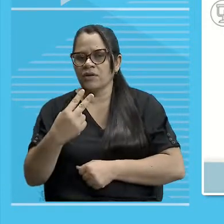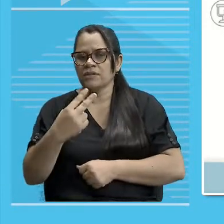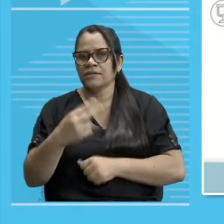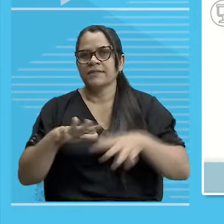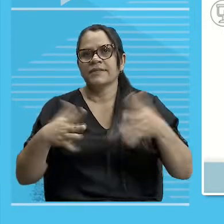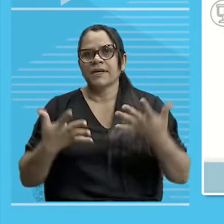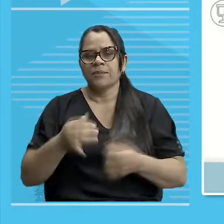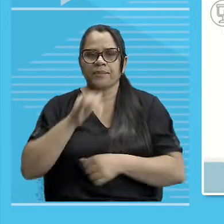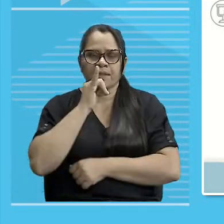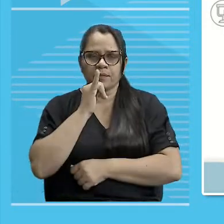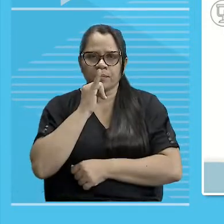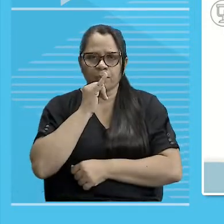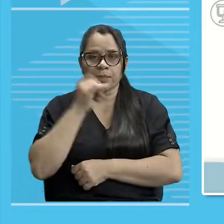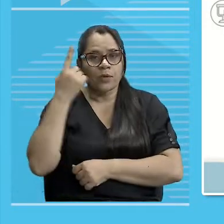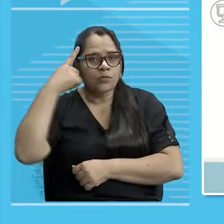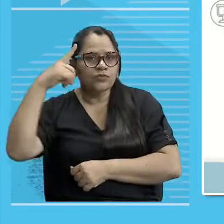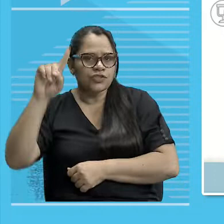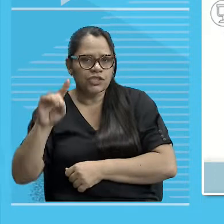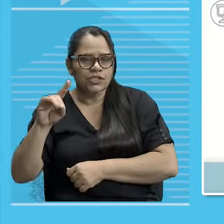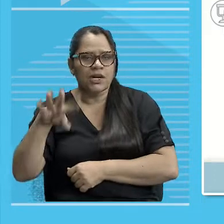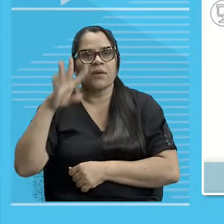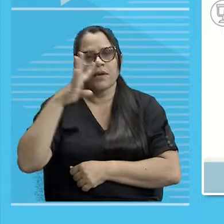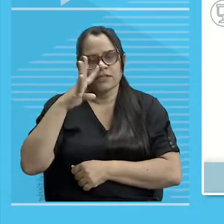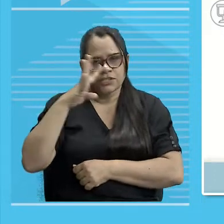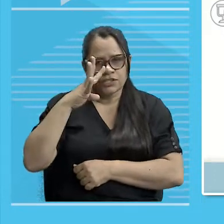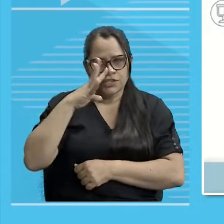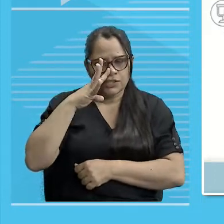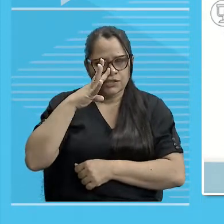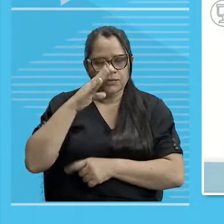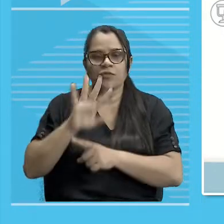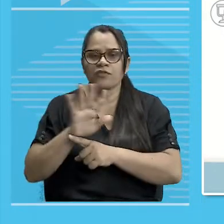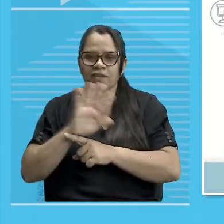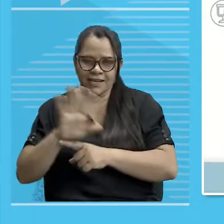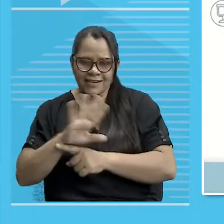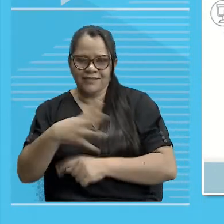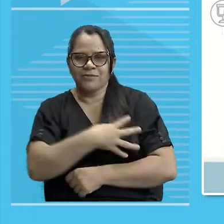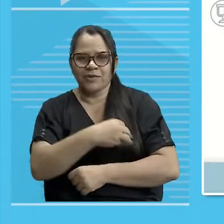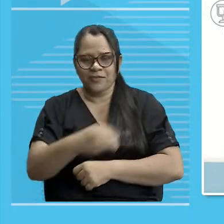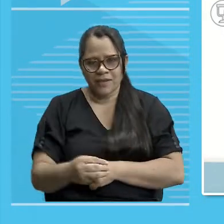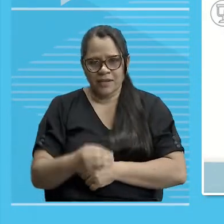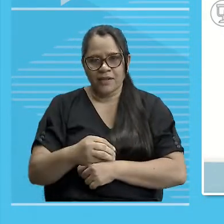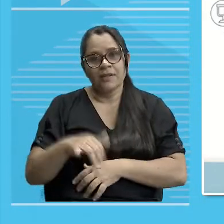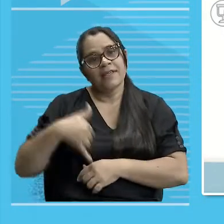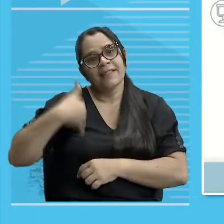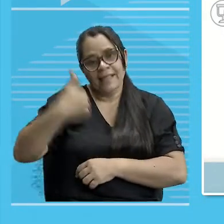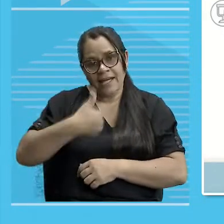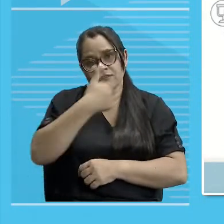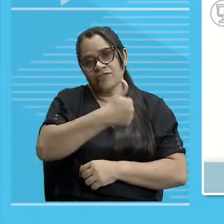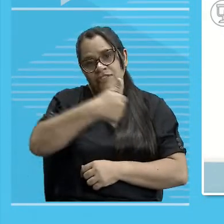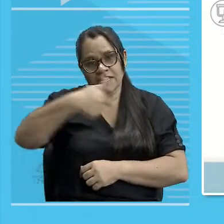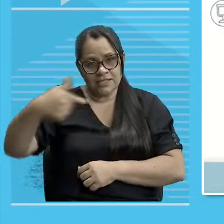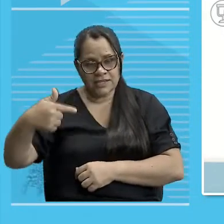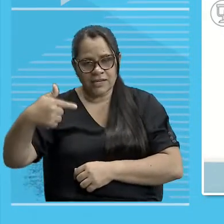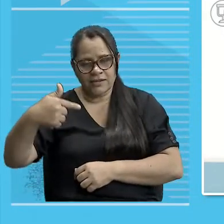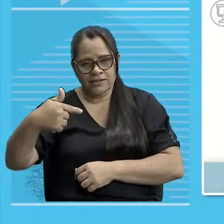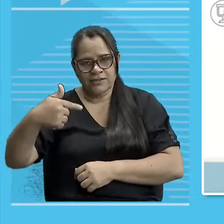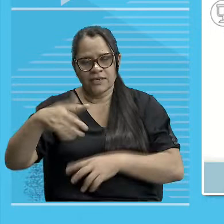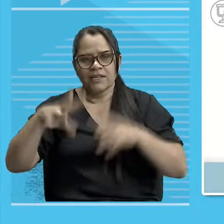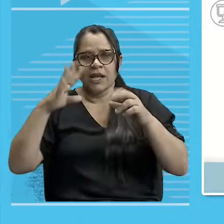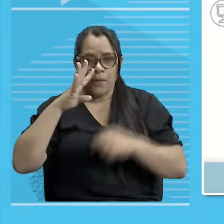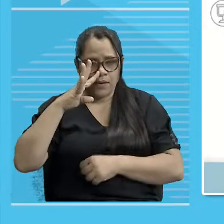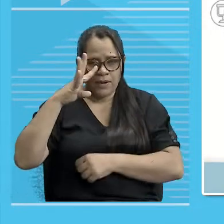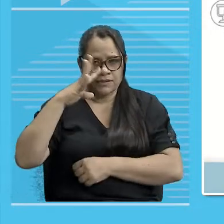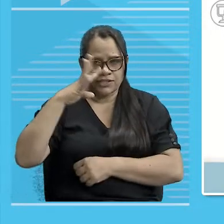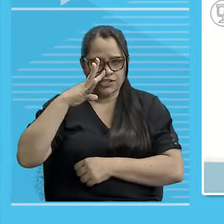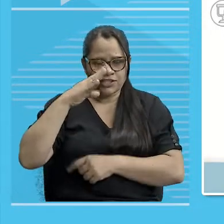estava vendo um vídeo do meu filho. Meu filho tem 17 anos de idade. E aí eu estava vendo um